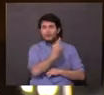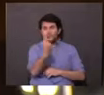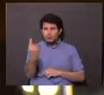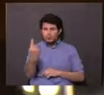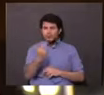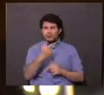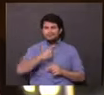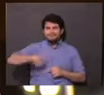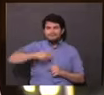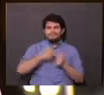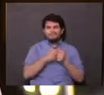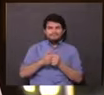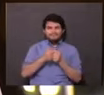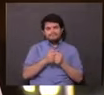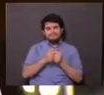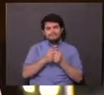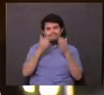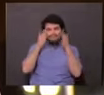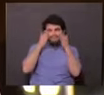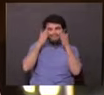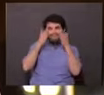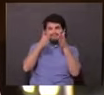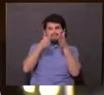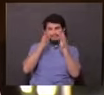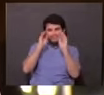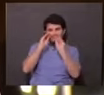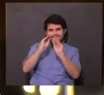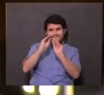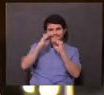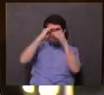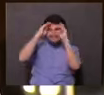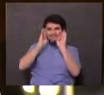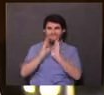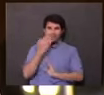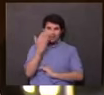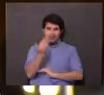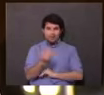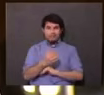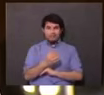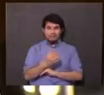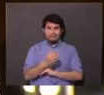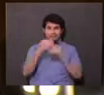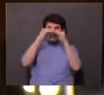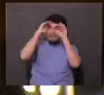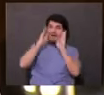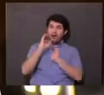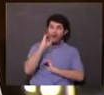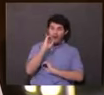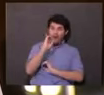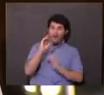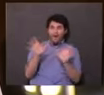vamos rezar o Rosário, oração aqui tão recomendada pela Virgem Maria. Nela, a comunidade